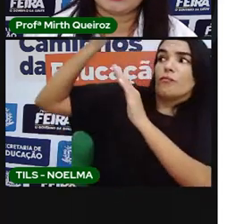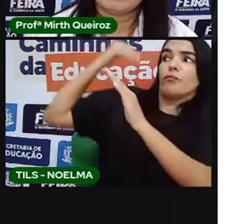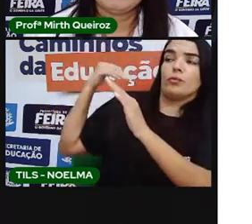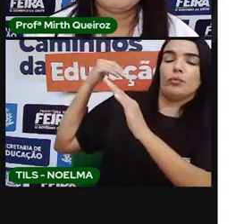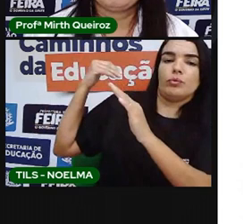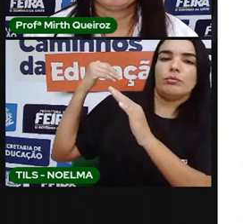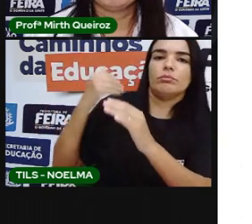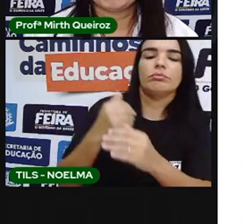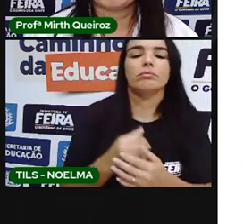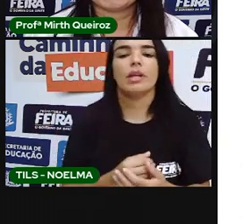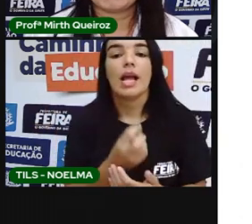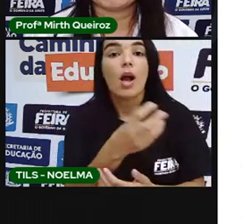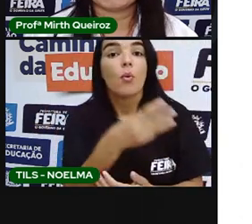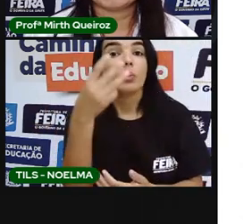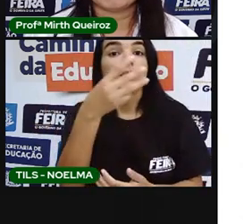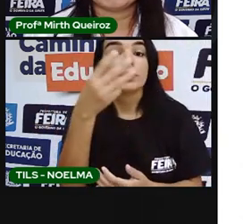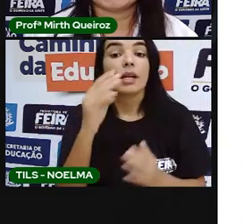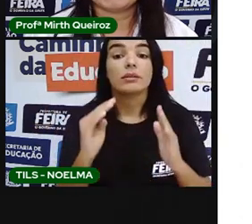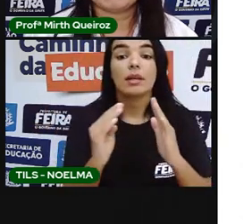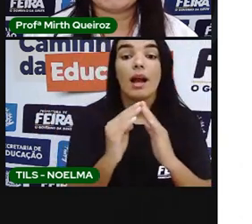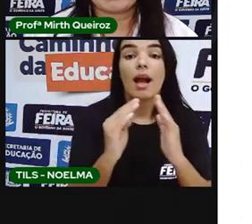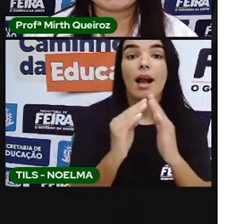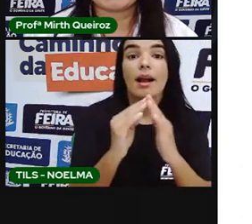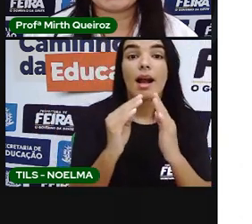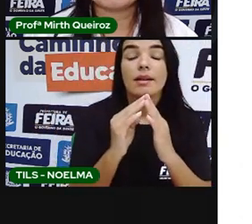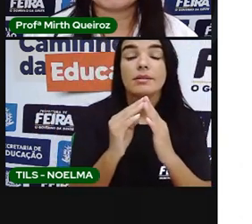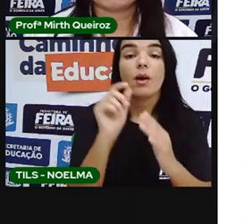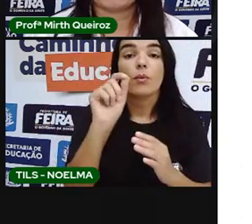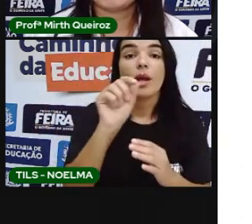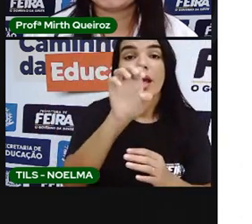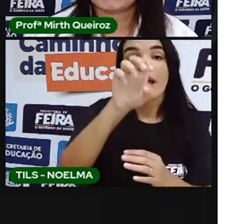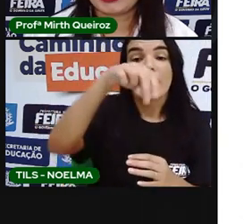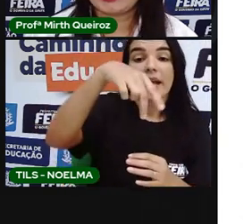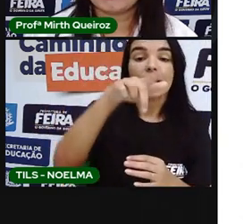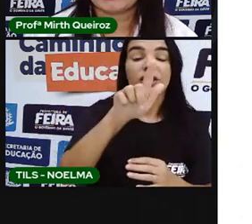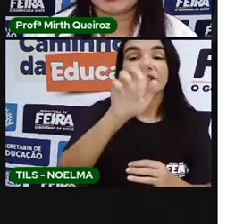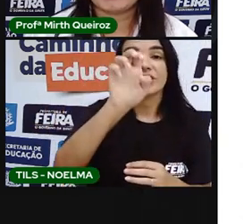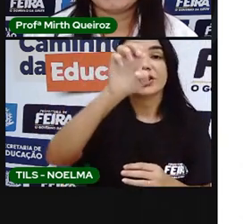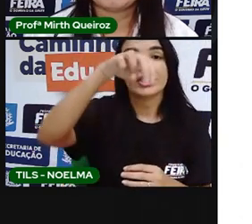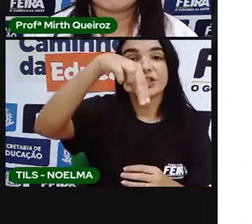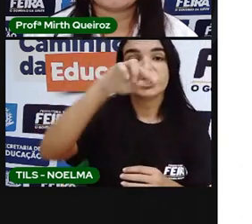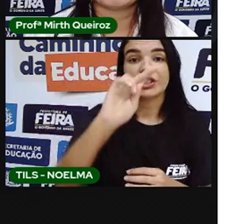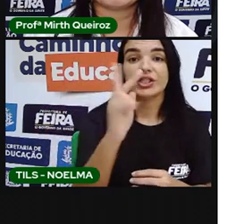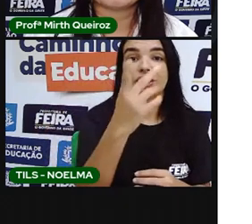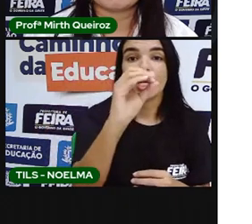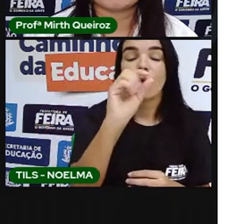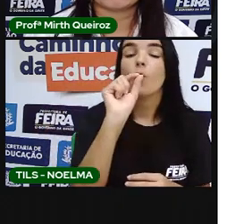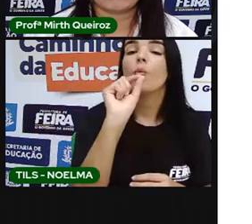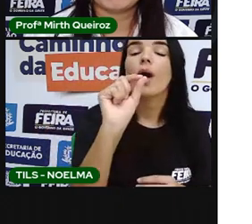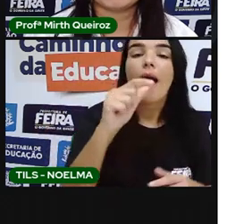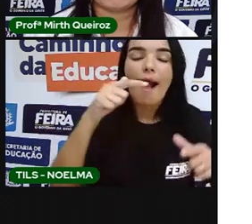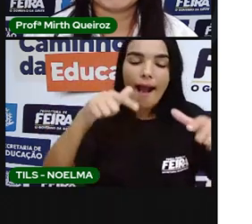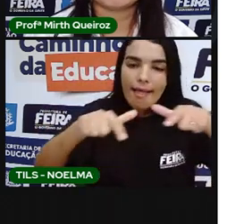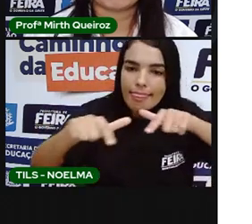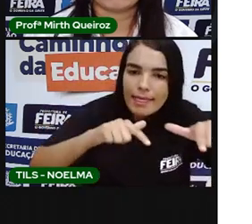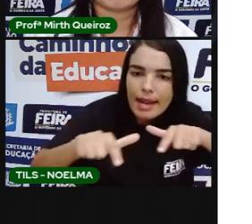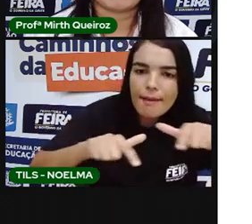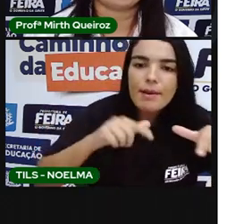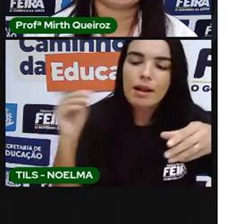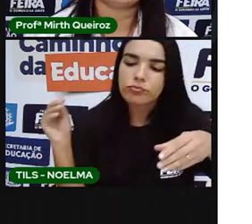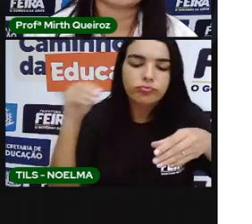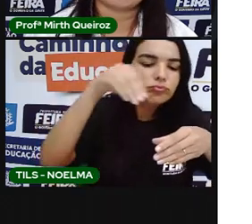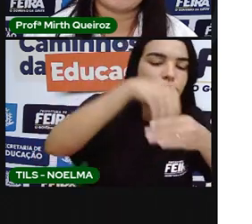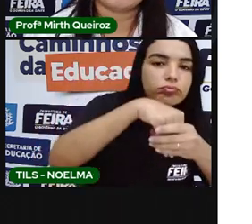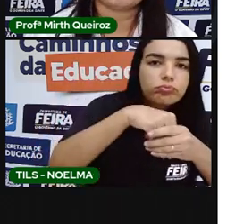casa grande e o número 3 nós temos aí a casa tua inteira né quero as instalações onde